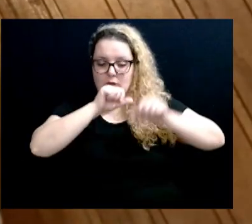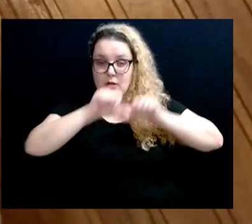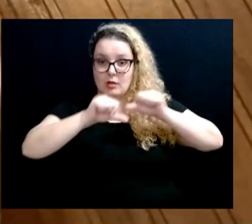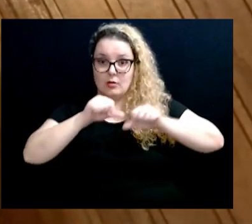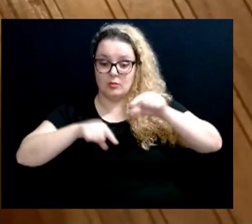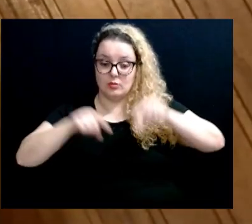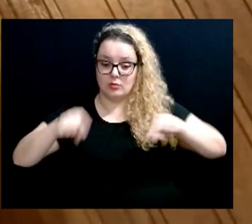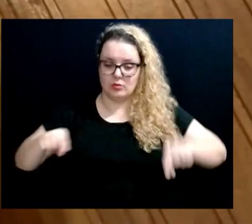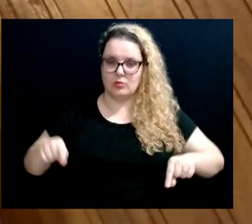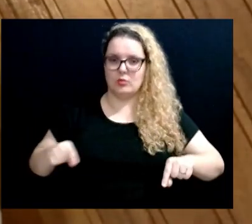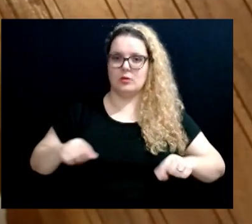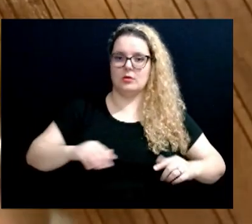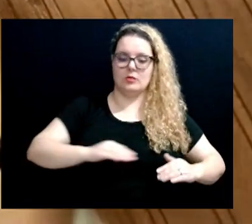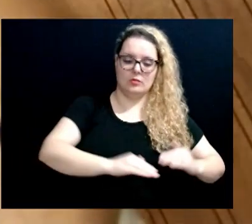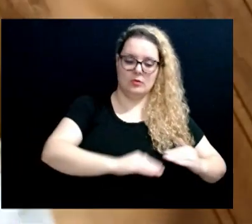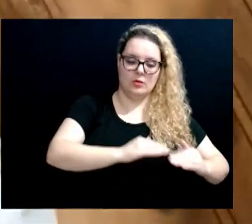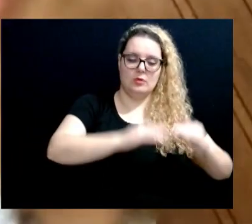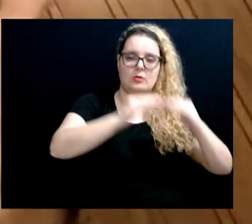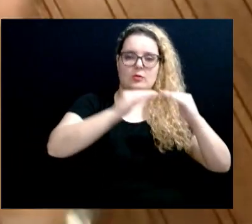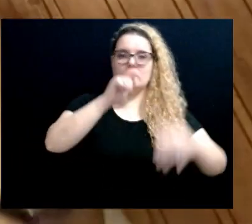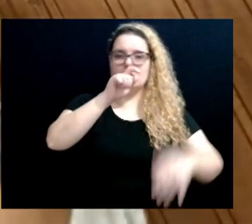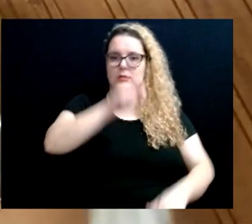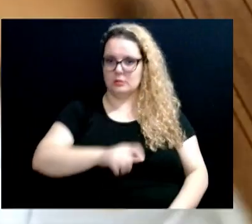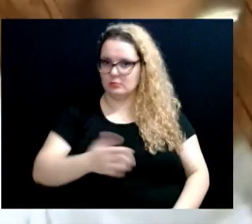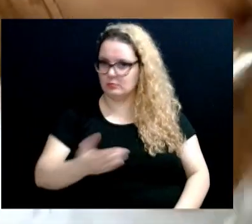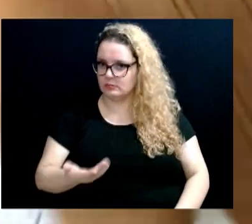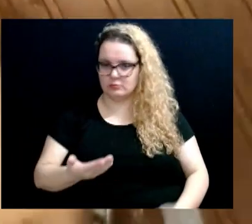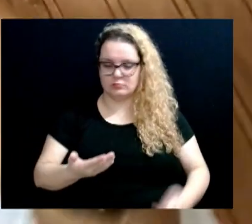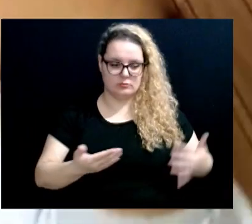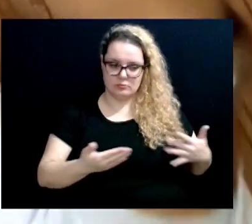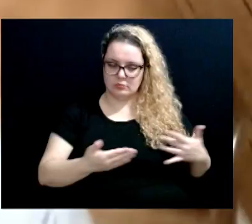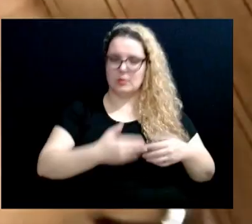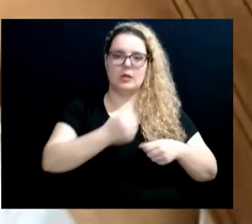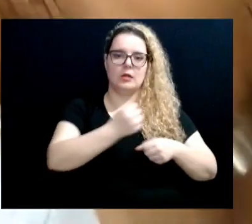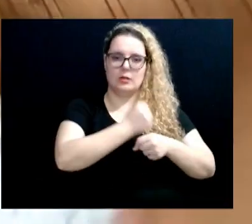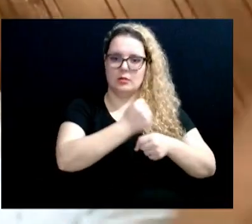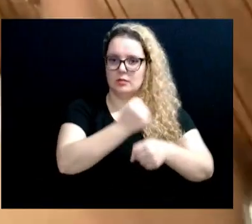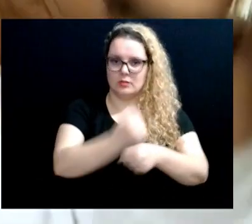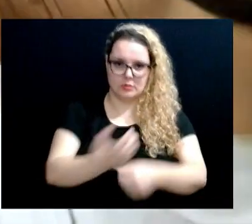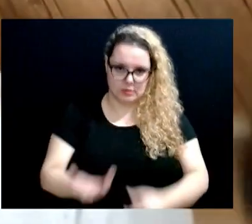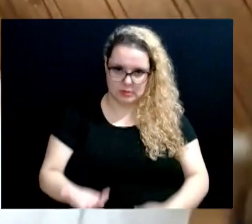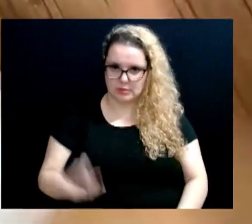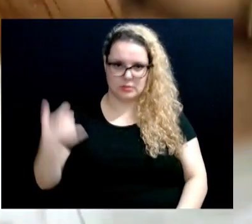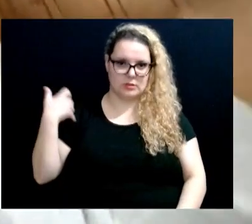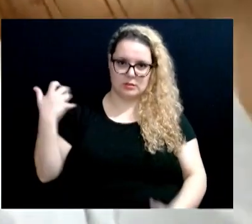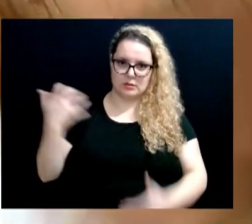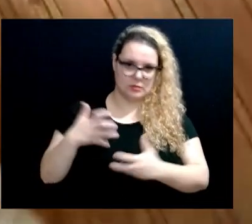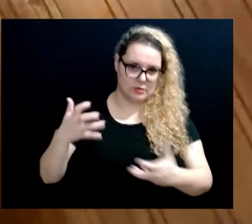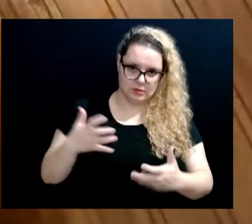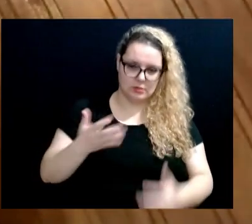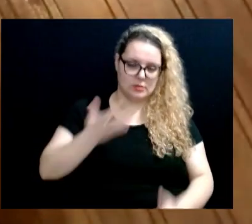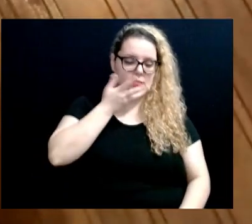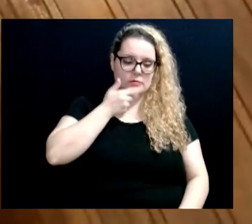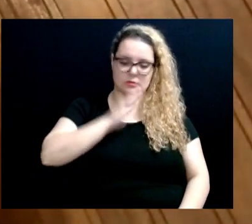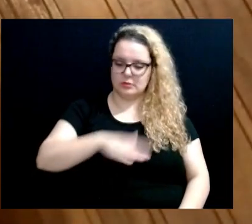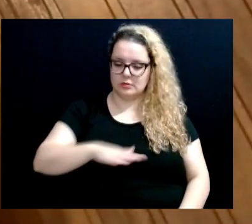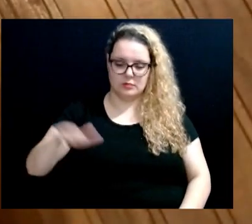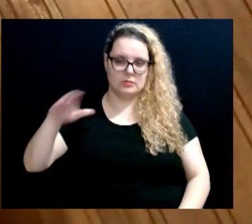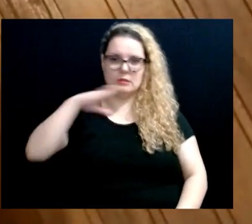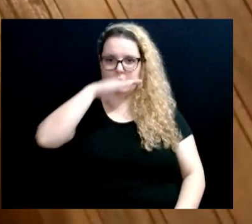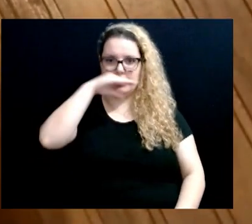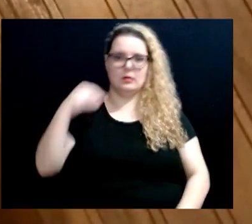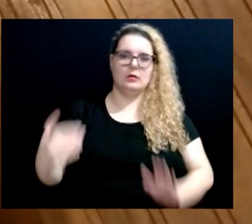formada nesse indivíduo ao longo de anos dessa idade, dessa infância, dessa adolescência, até a